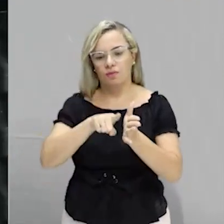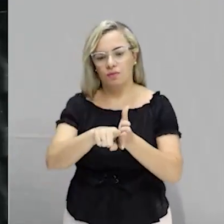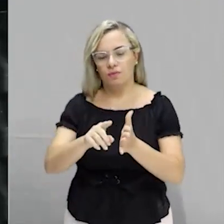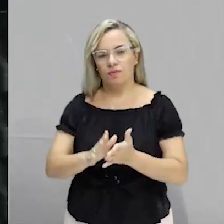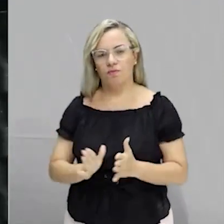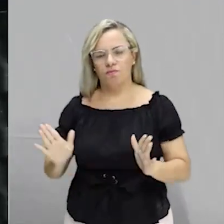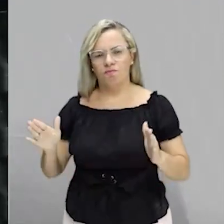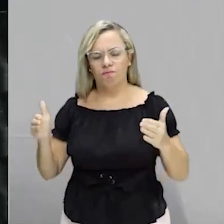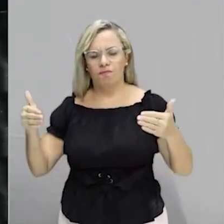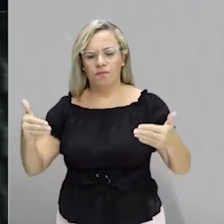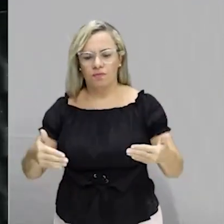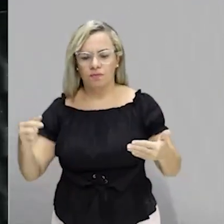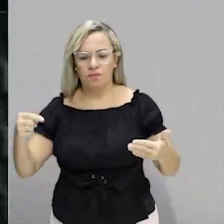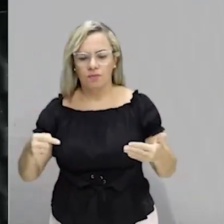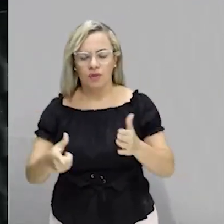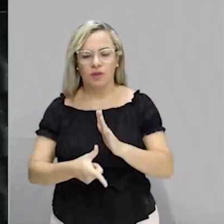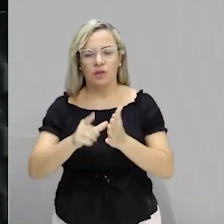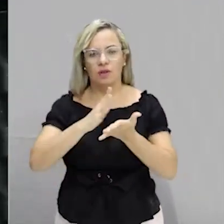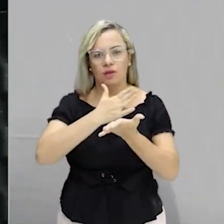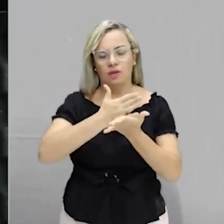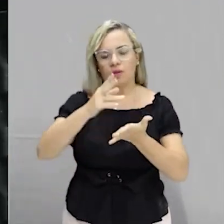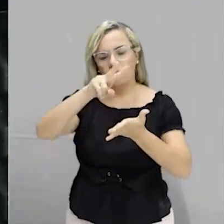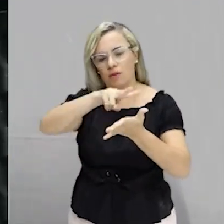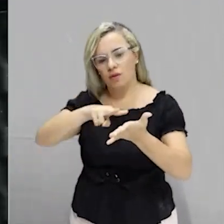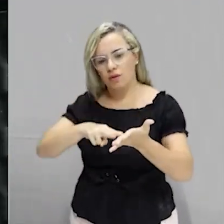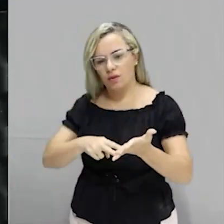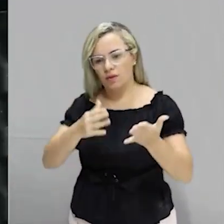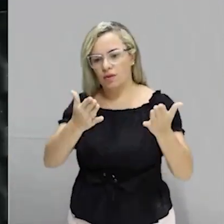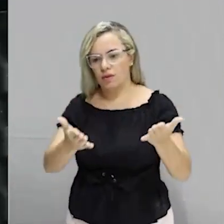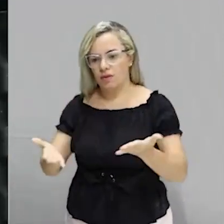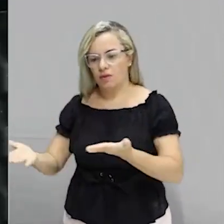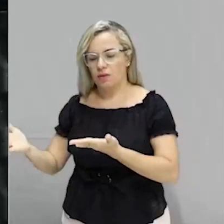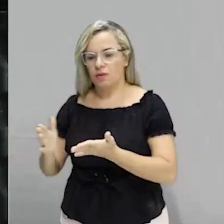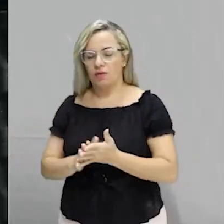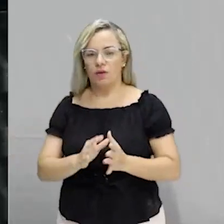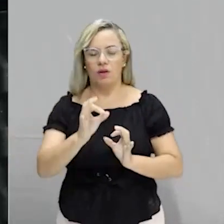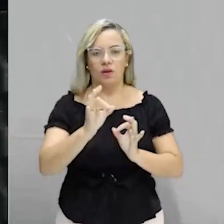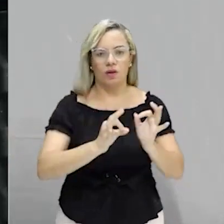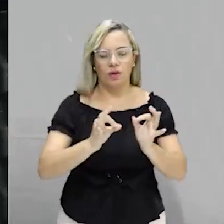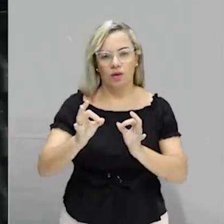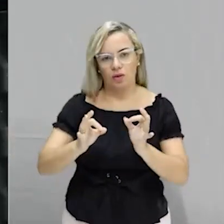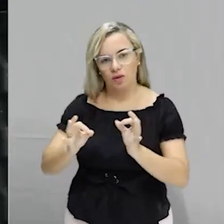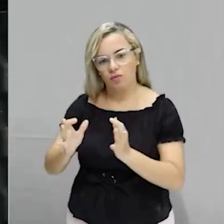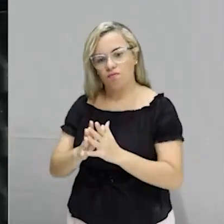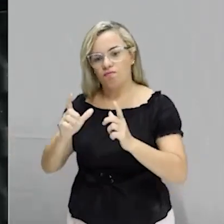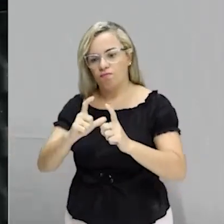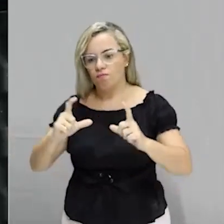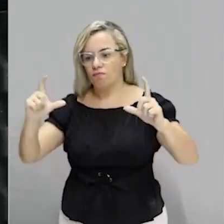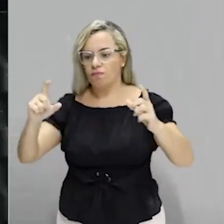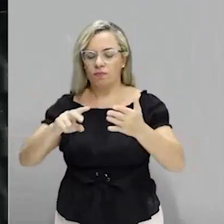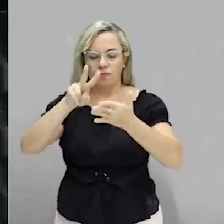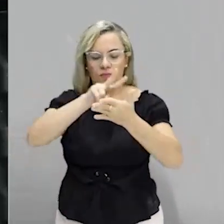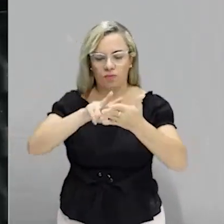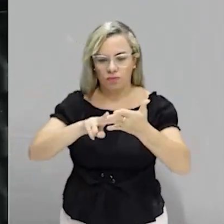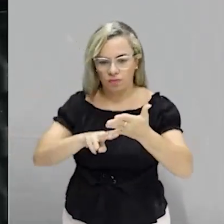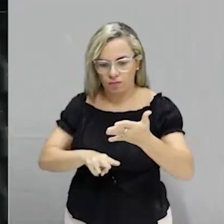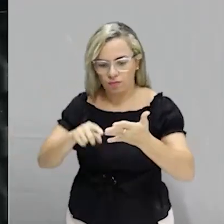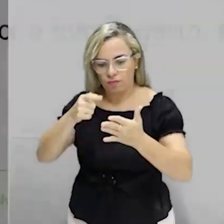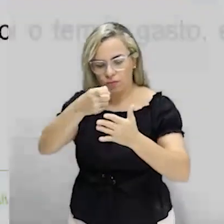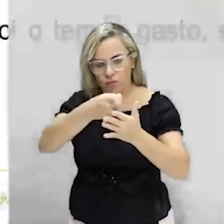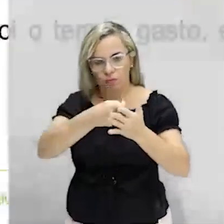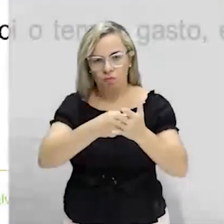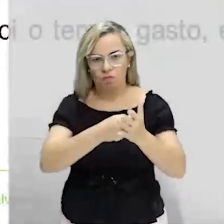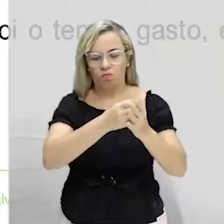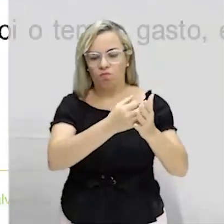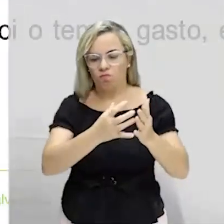chamo a tua atenção, antes de iniciar a leitura, para esse formato da questão. Perceba que é uma questão que tem bastante texto, então